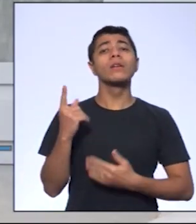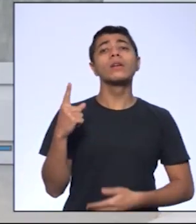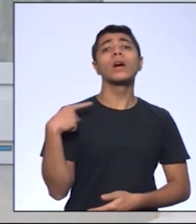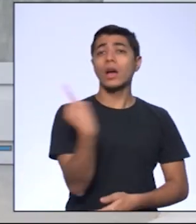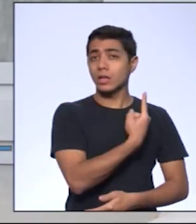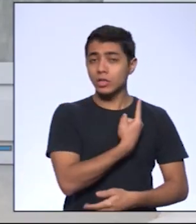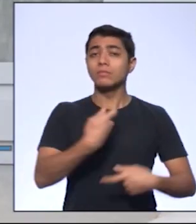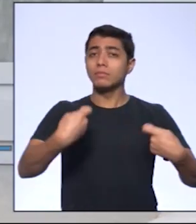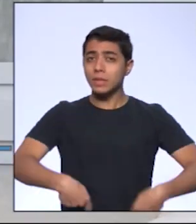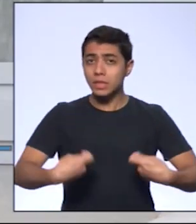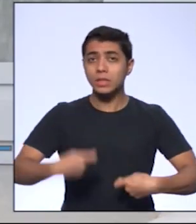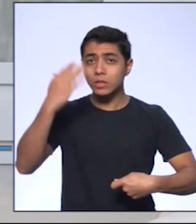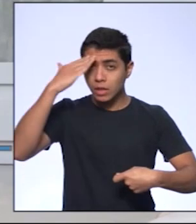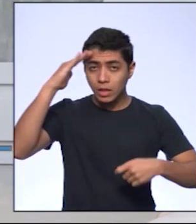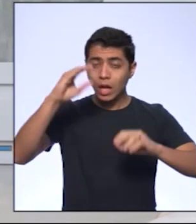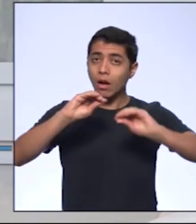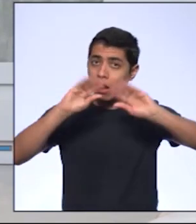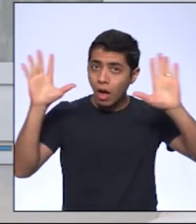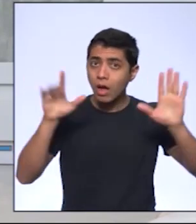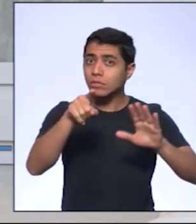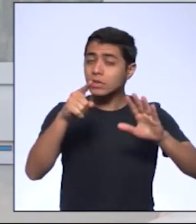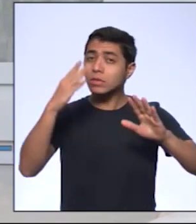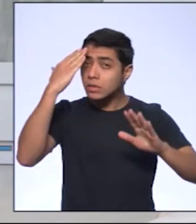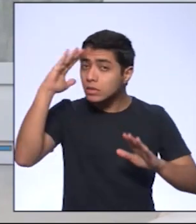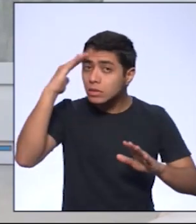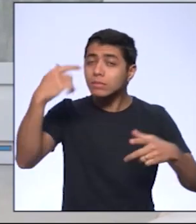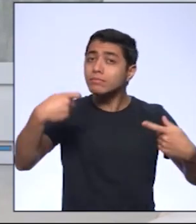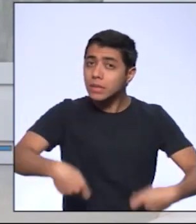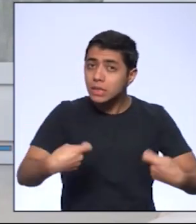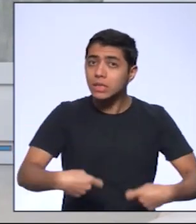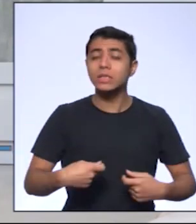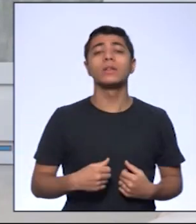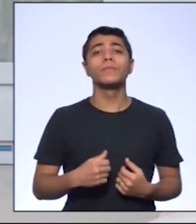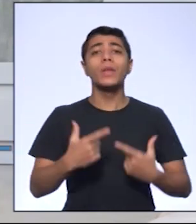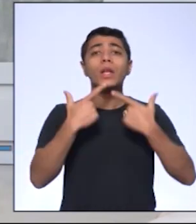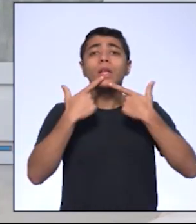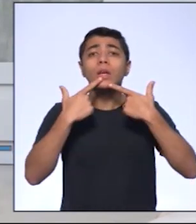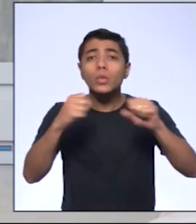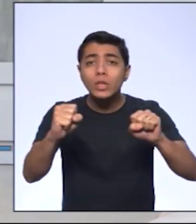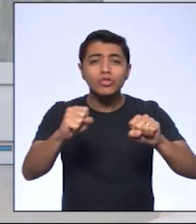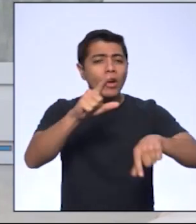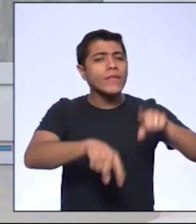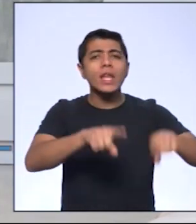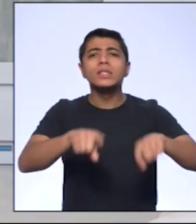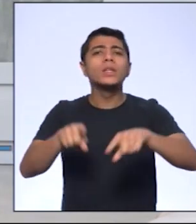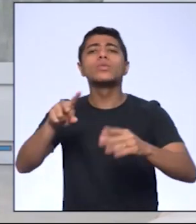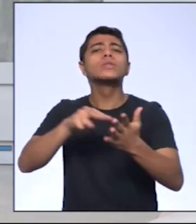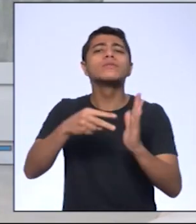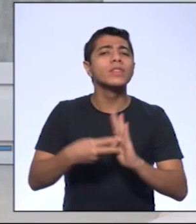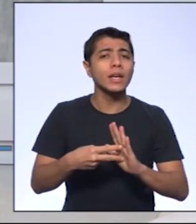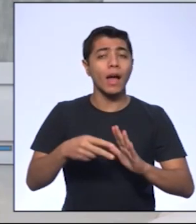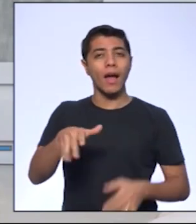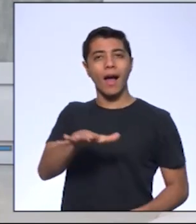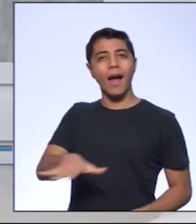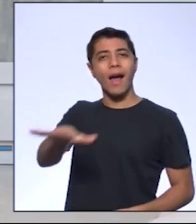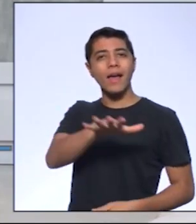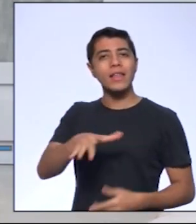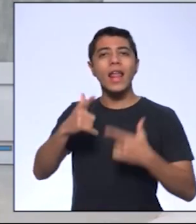para vocês? Gente, a variação linguística é uma parte dos estudos da linguagem que vai observar